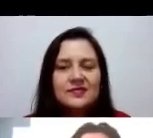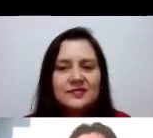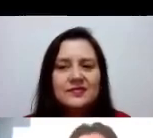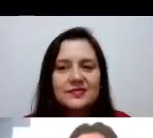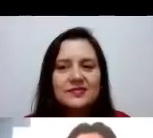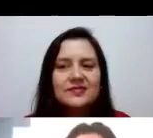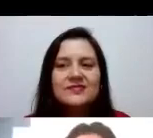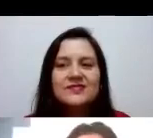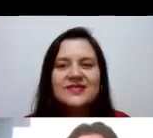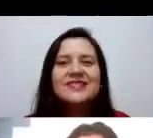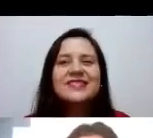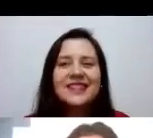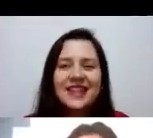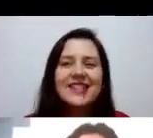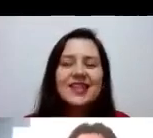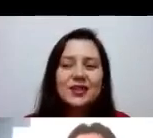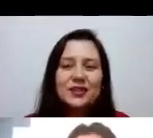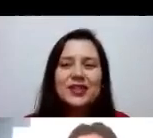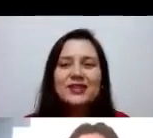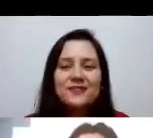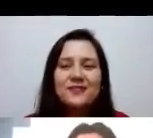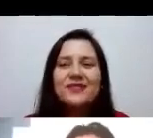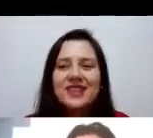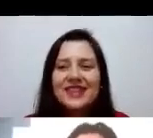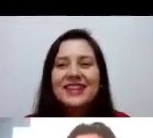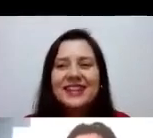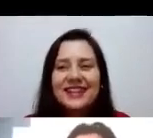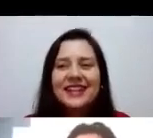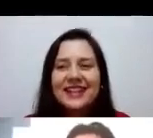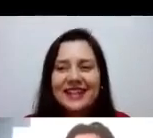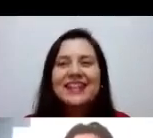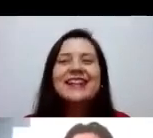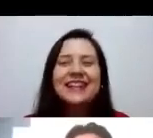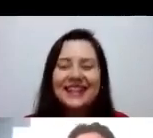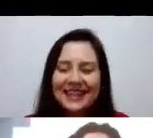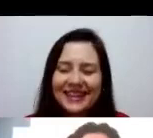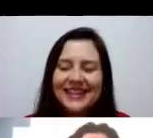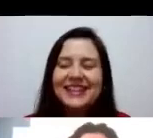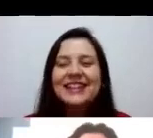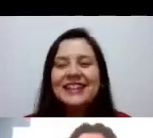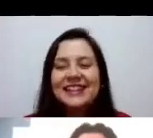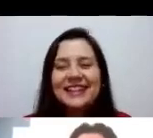precisa mudar a nossa história também. Que a gente precisa começar a escrever uma nova história, pegar um bloquinho lá e começar uma nova